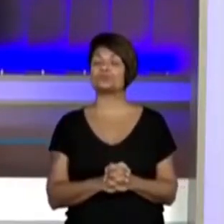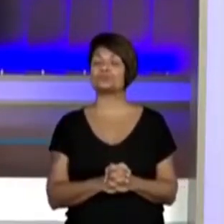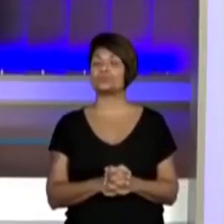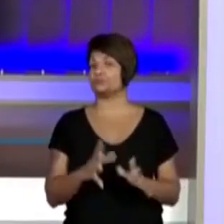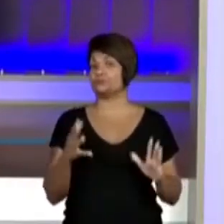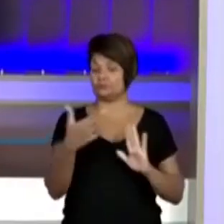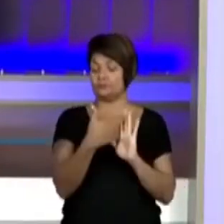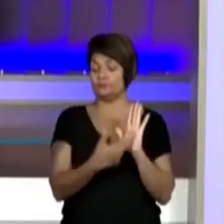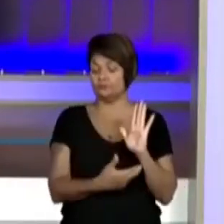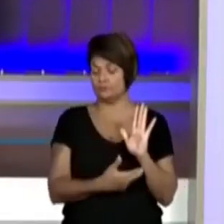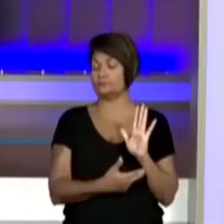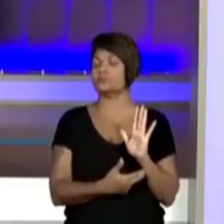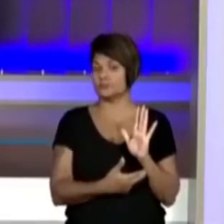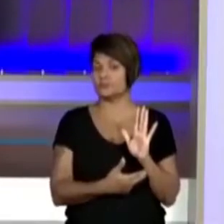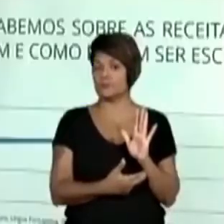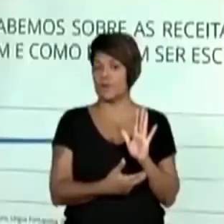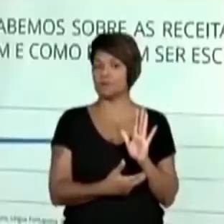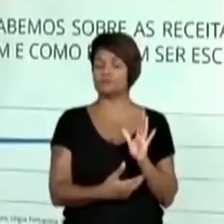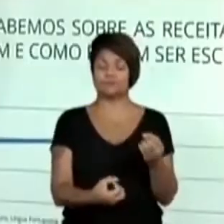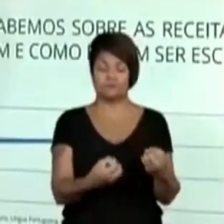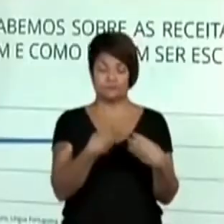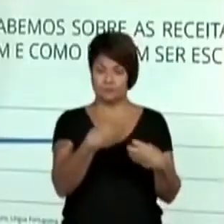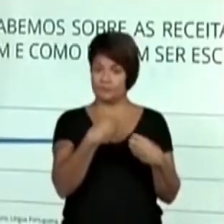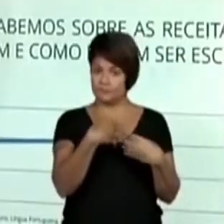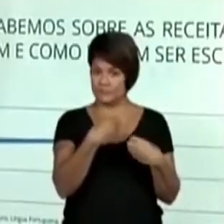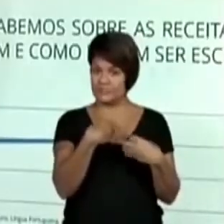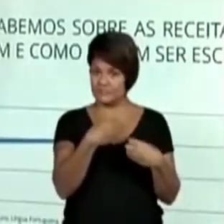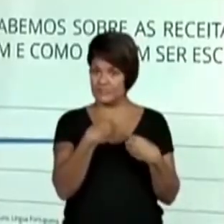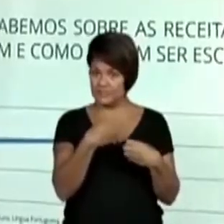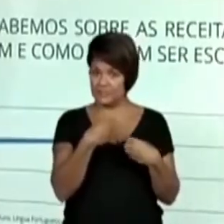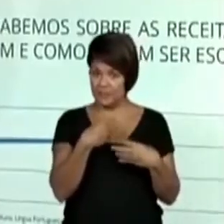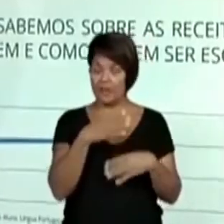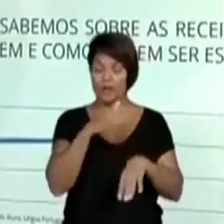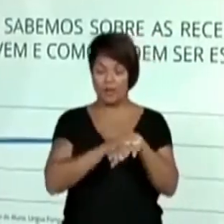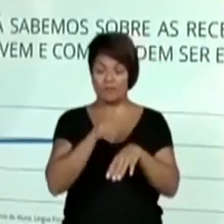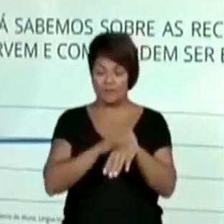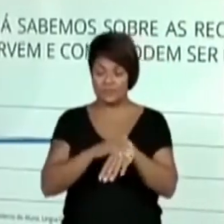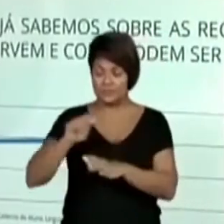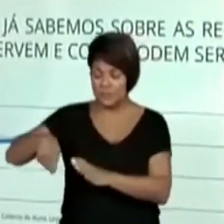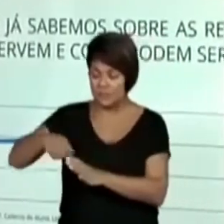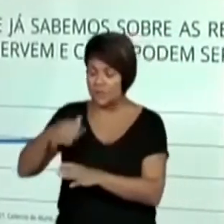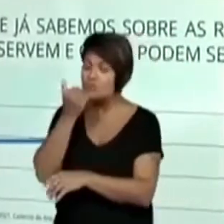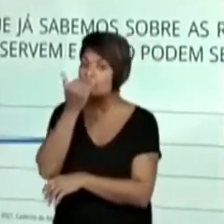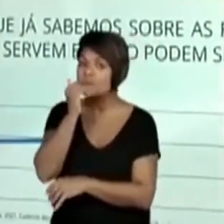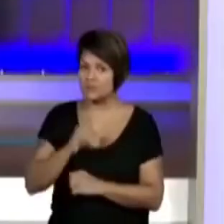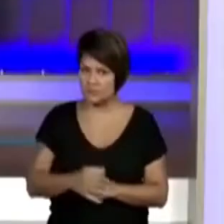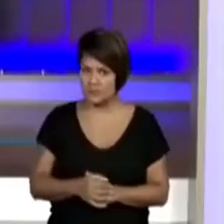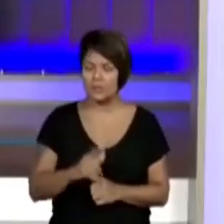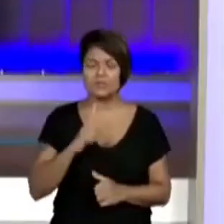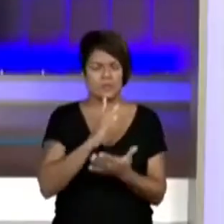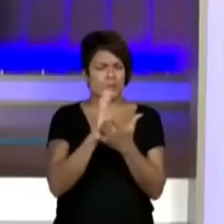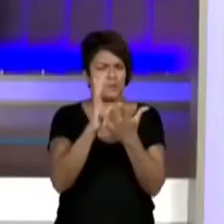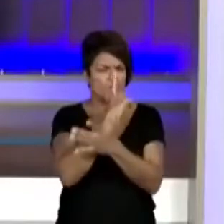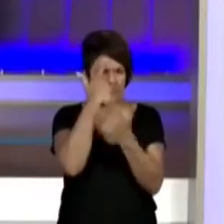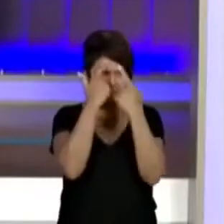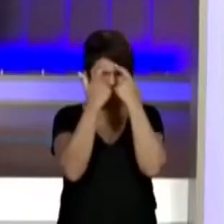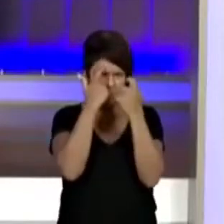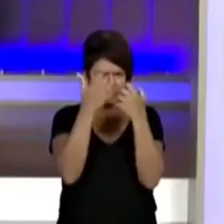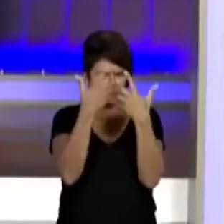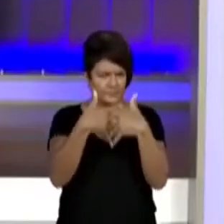as receitas, elas nos ensinam a fazer um prato. Temos aqui algumas ideias para